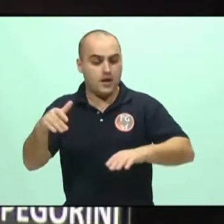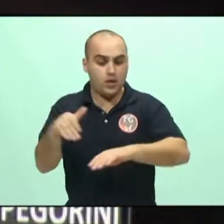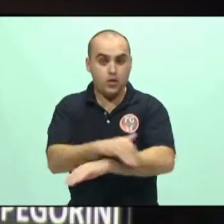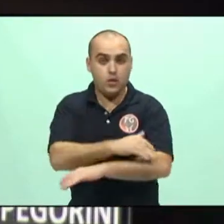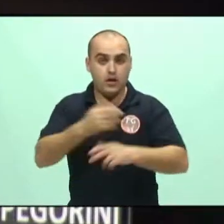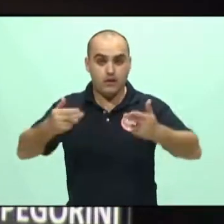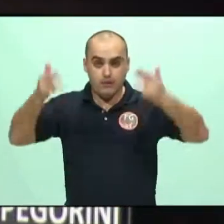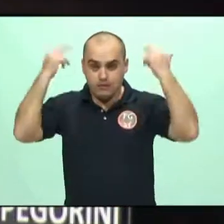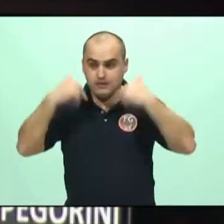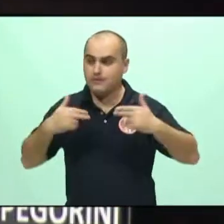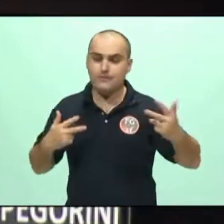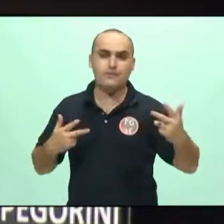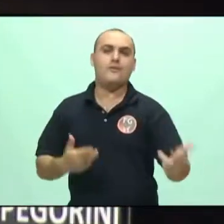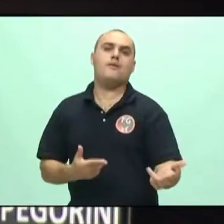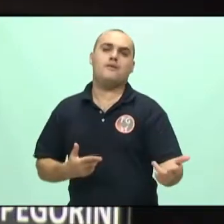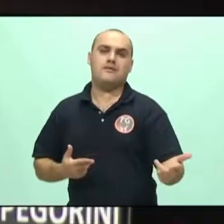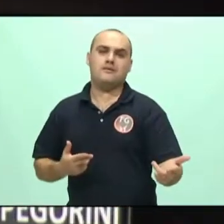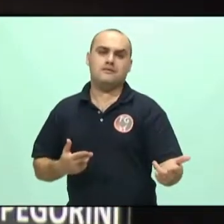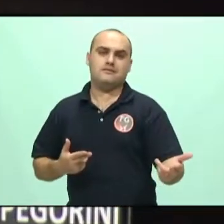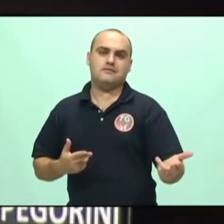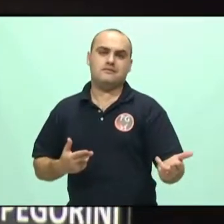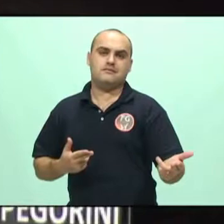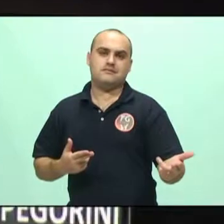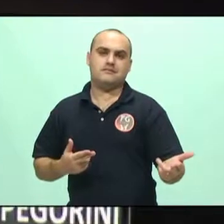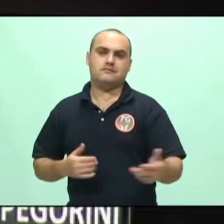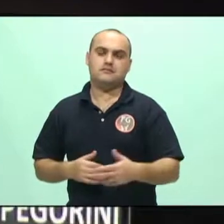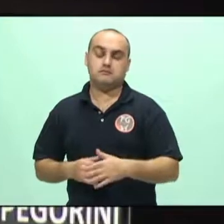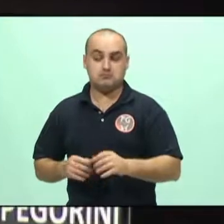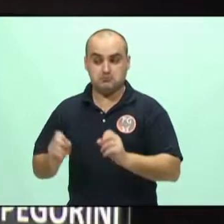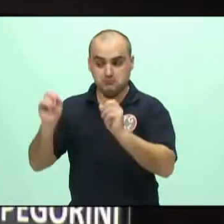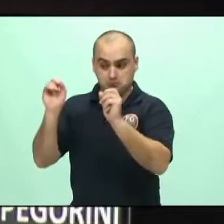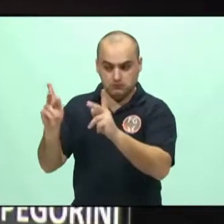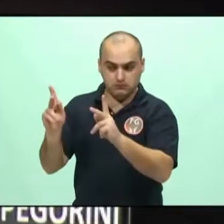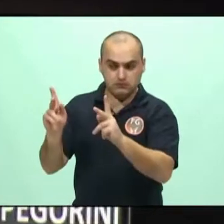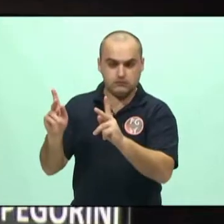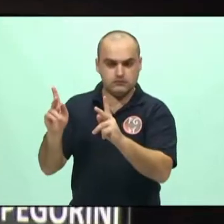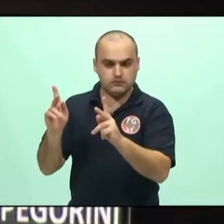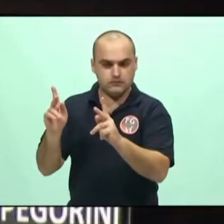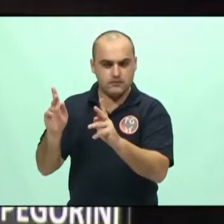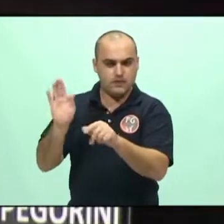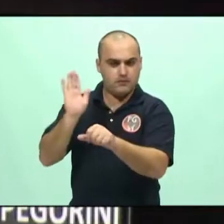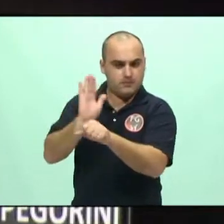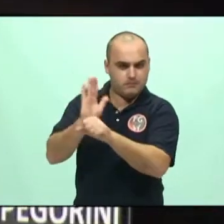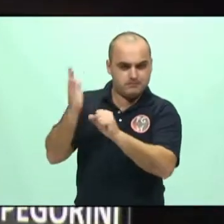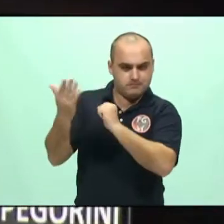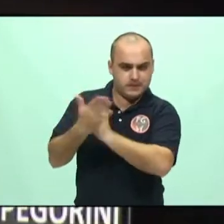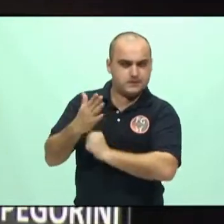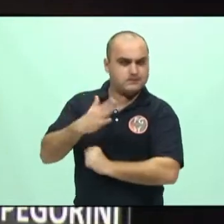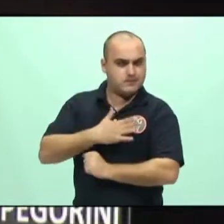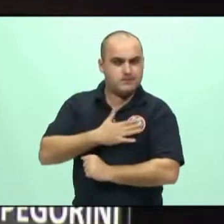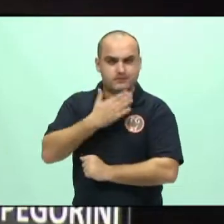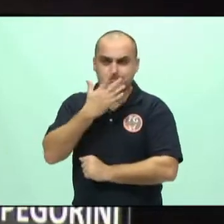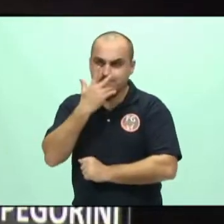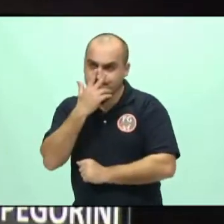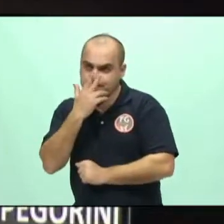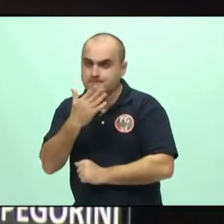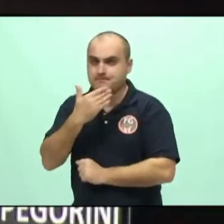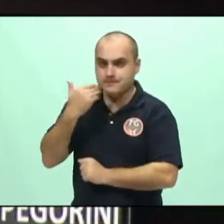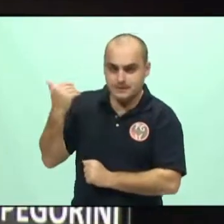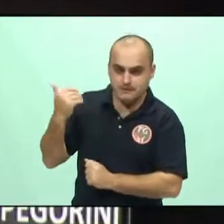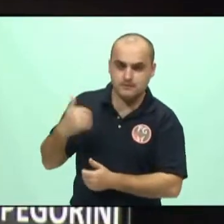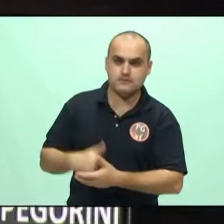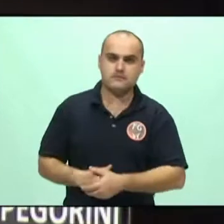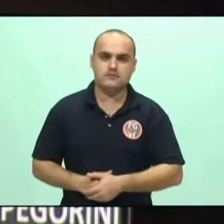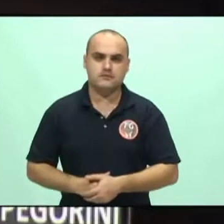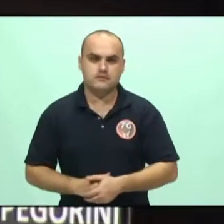e Cordeiro não é diferente também não o que é calçamento tudo bem Até que lá no nosso bairro ainda tá melhor a Empreiteira a equipe